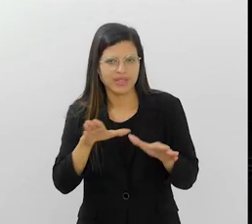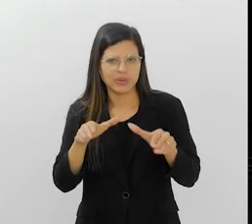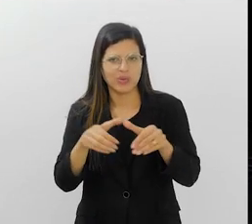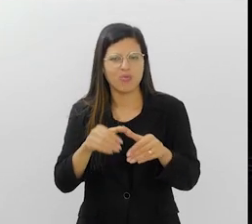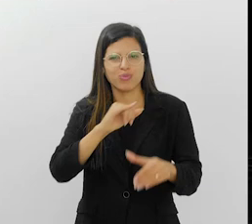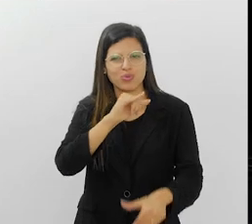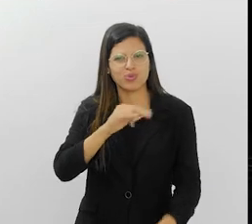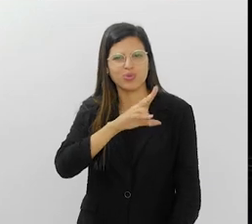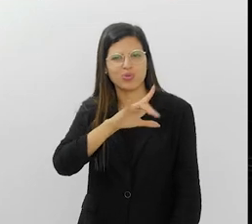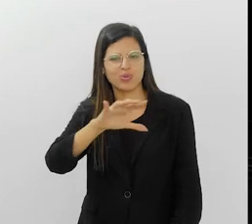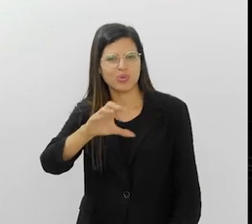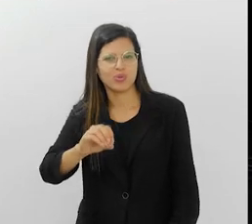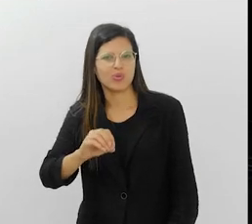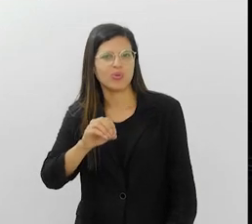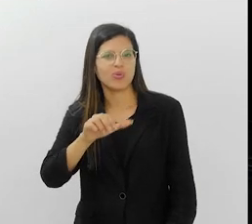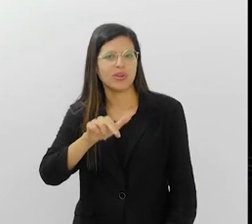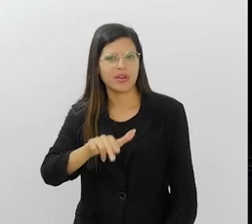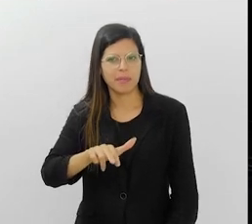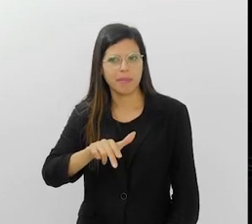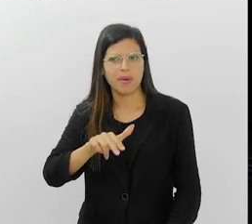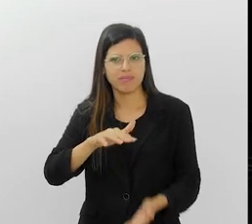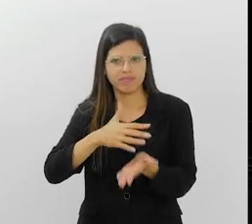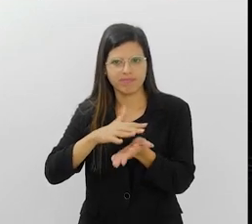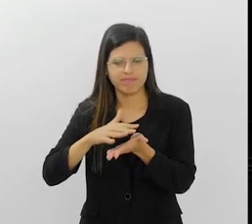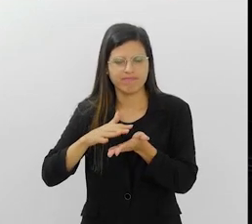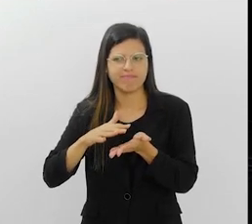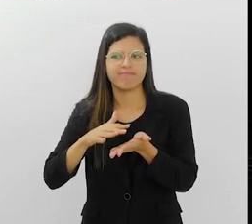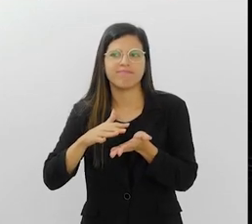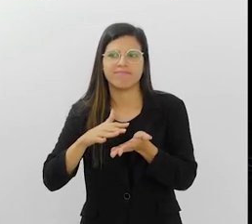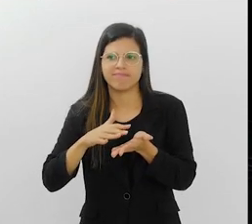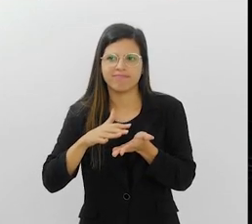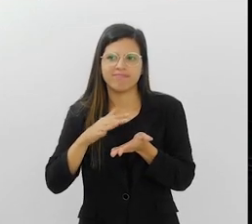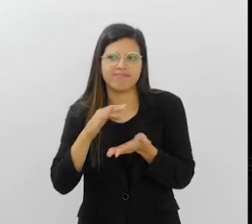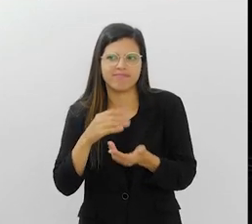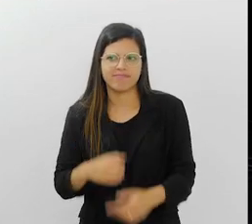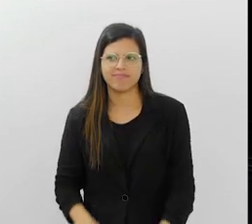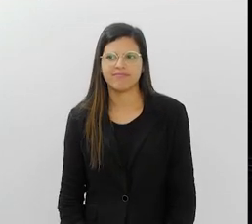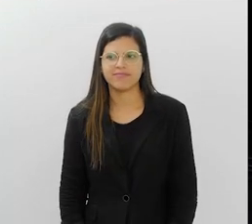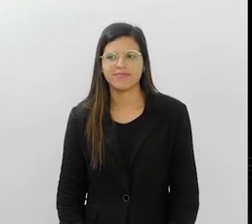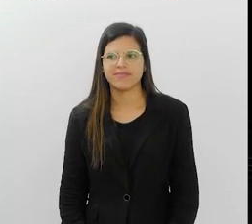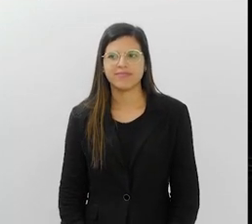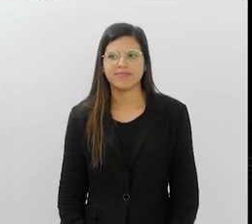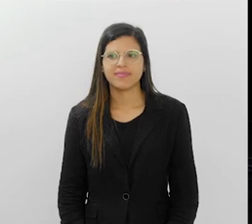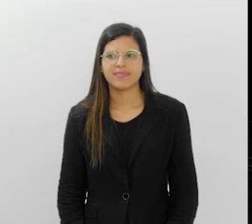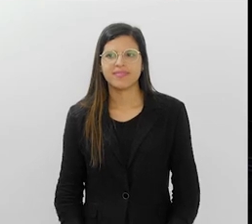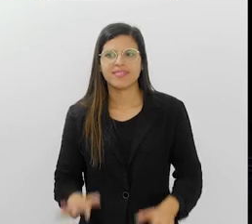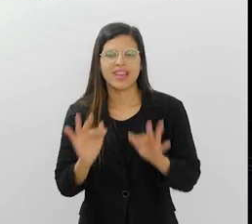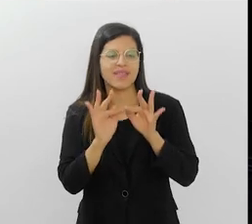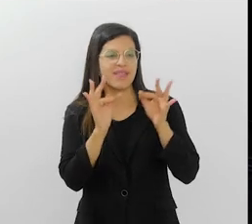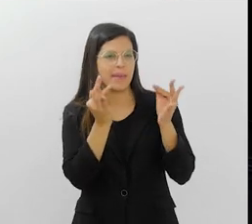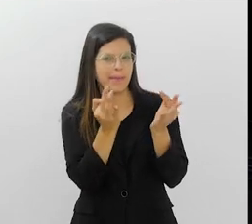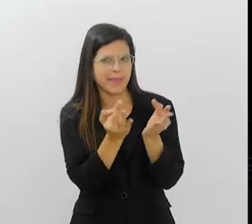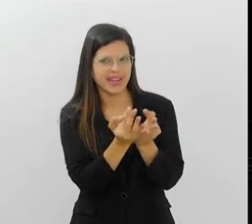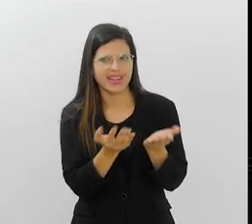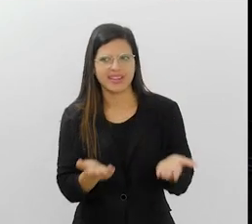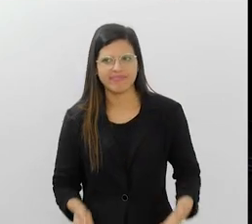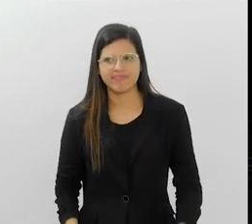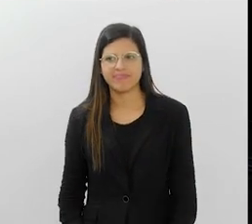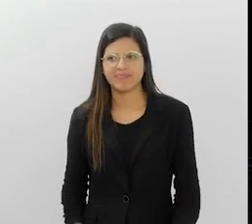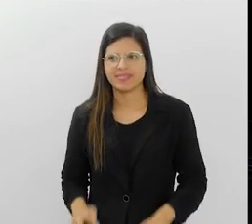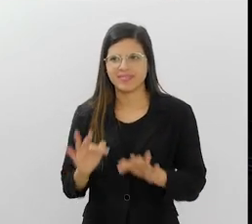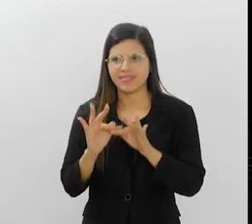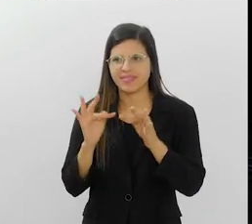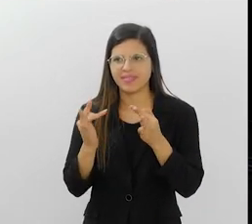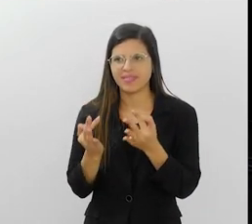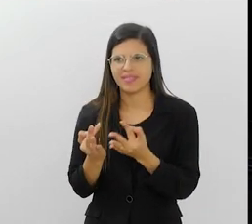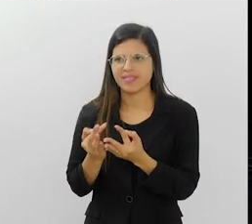E Júlio Alves, que é um irmão que o samba me deu. Só gente boa, né? Olha aí a família. Essa é a